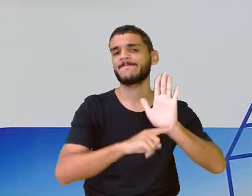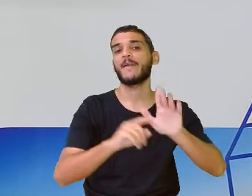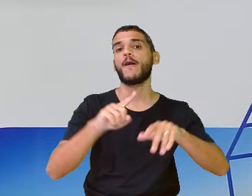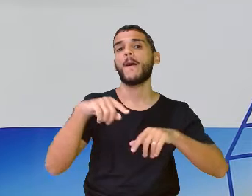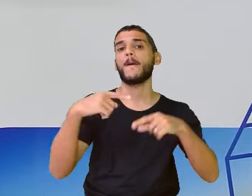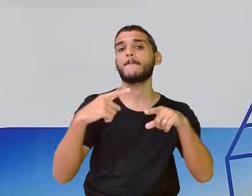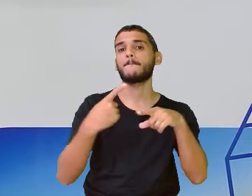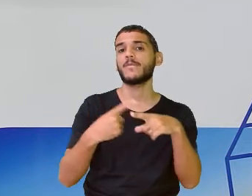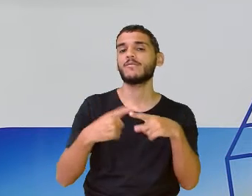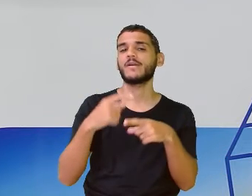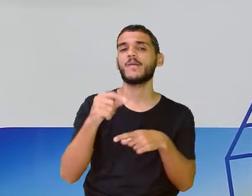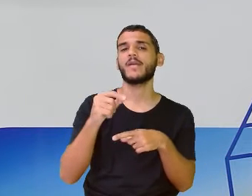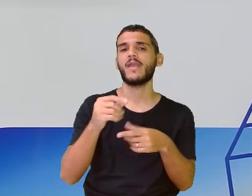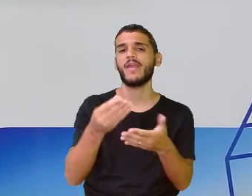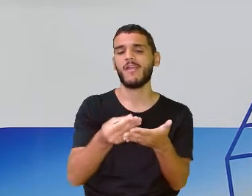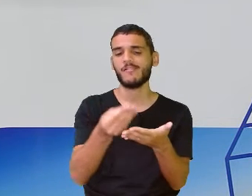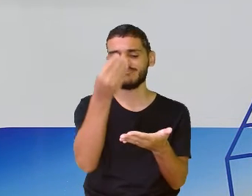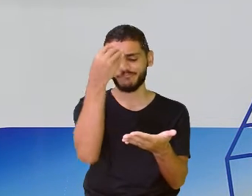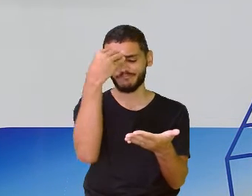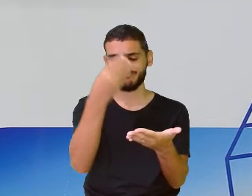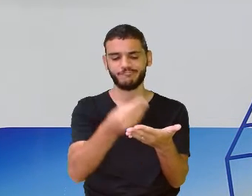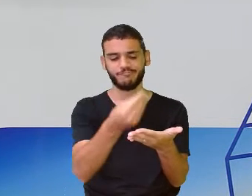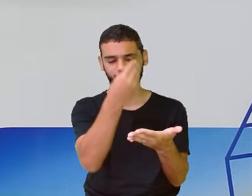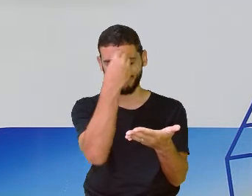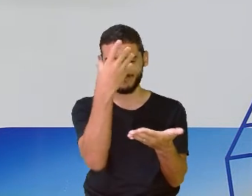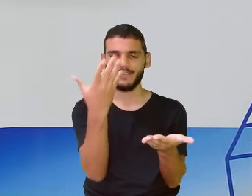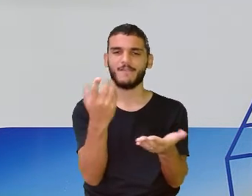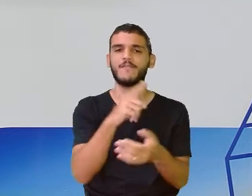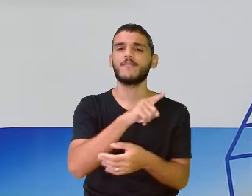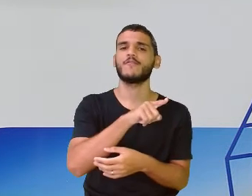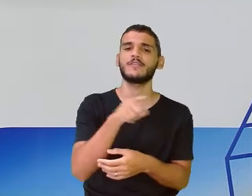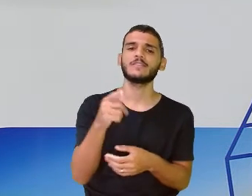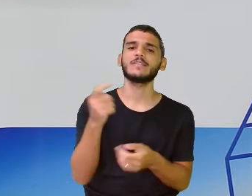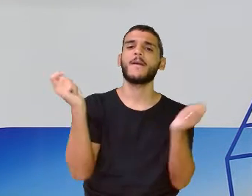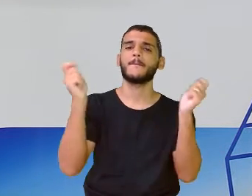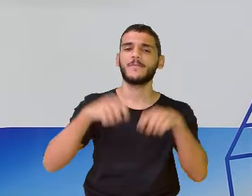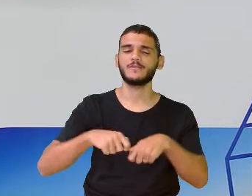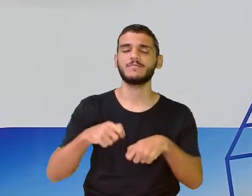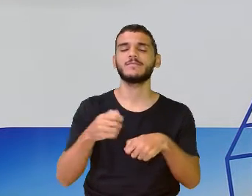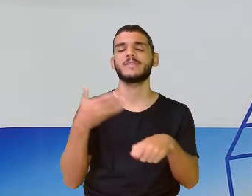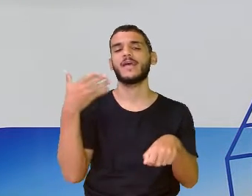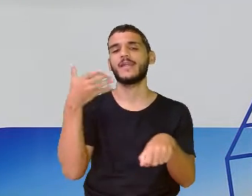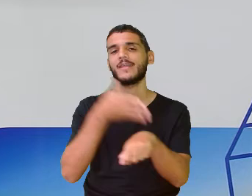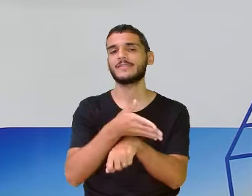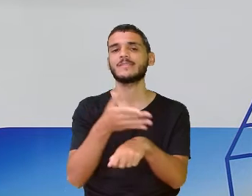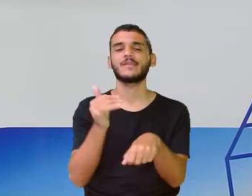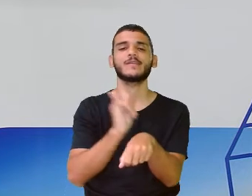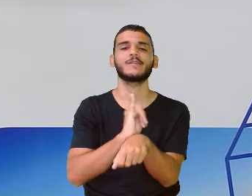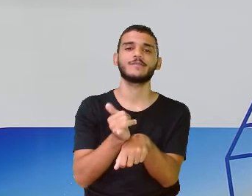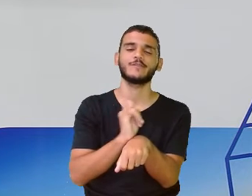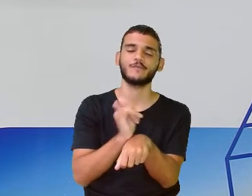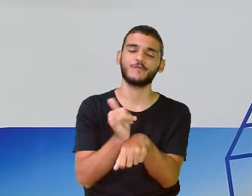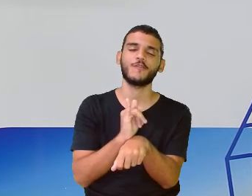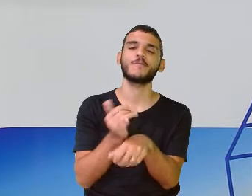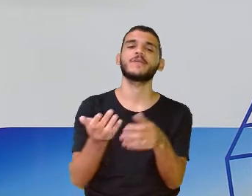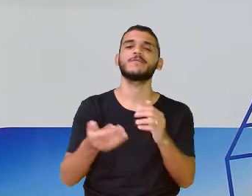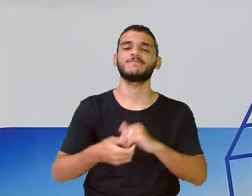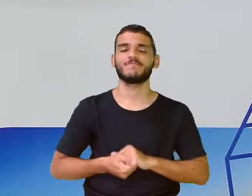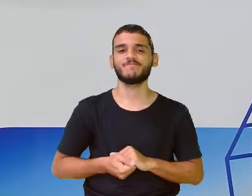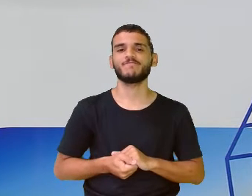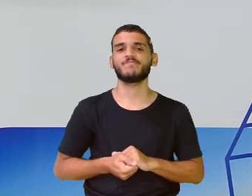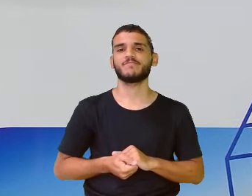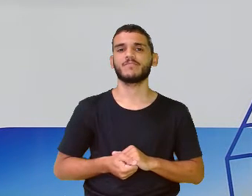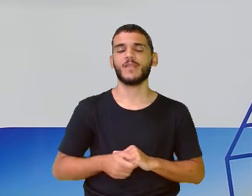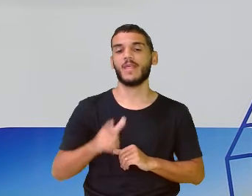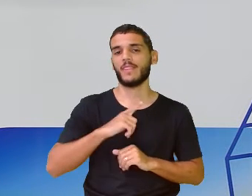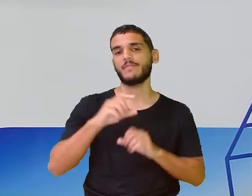fixa mais o conhecimento aí na tua cabecinha. Você pode assistir essa aula quantas vezes quiser no nosso canal do YouTube. Lá no YouTube tem